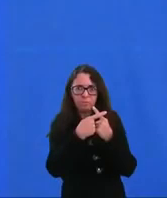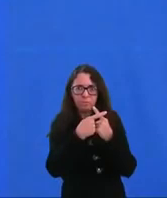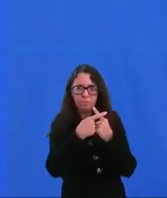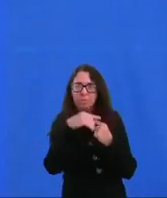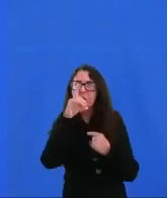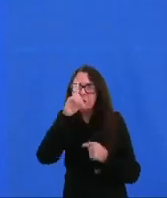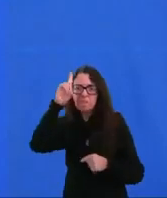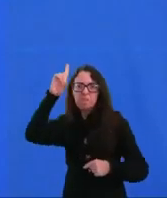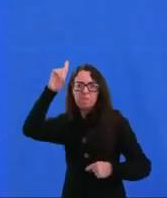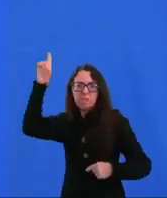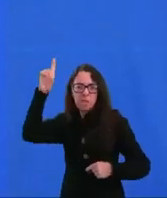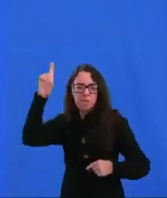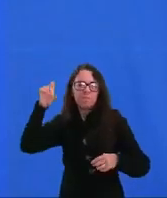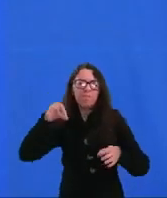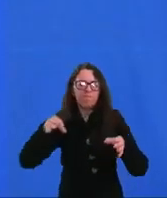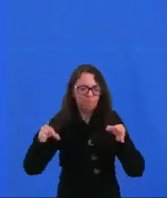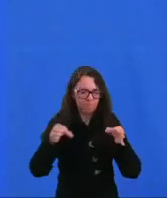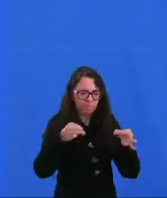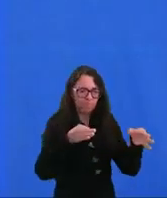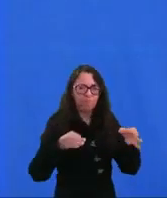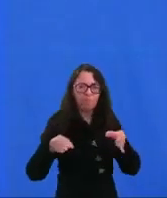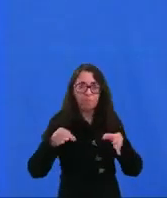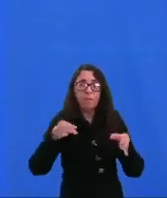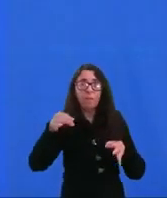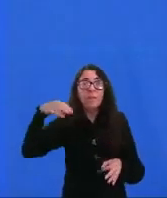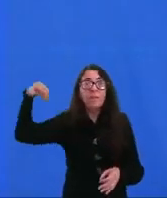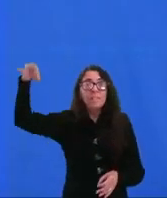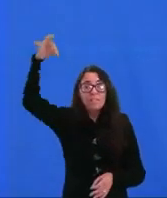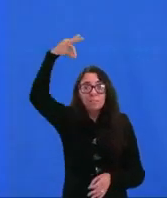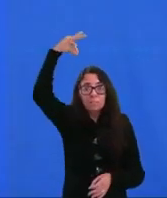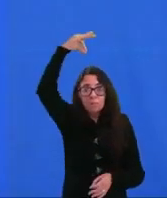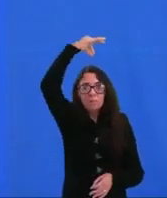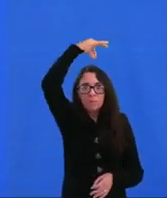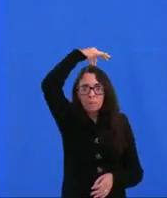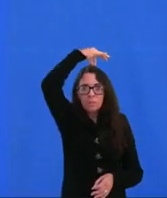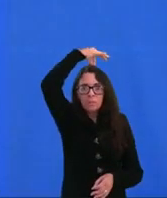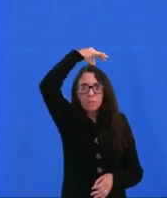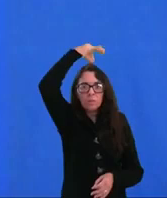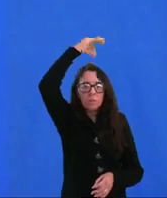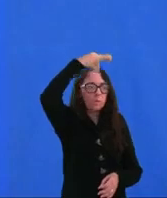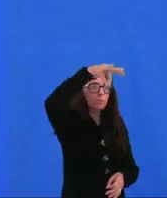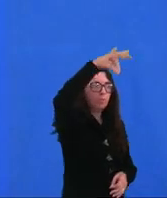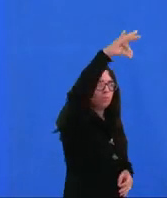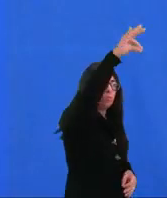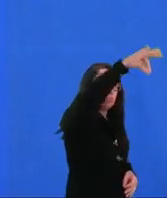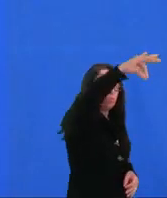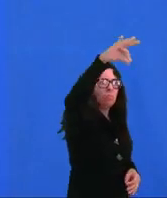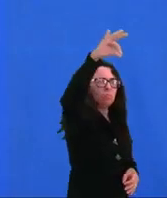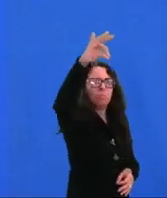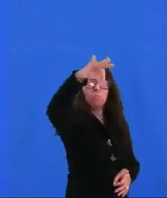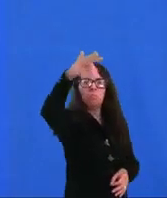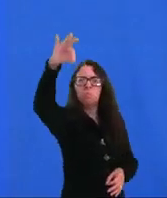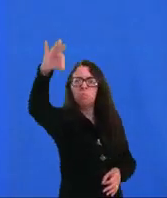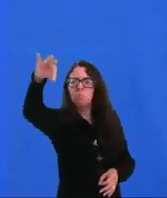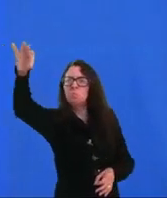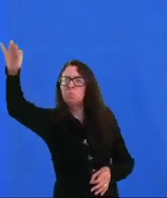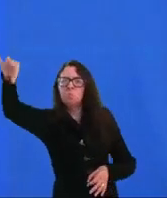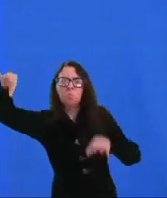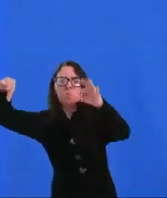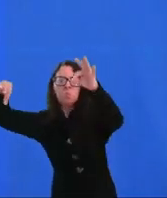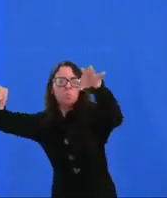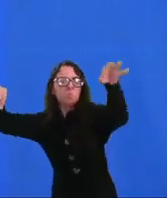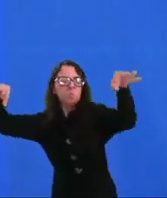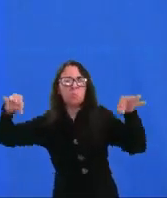os talentos? O Espírito Santo vai dando a direção e é Ele que aprouve, Ele é que